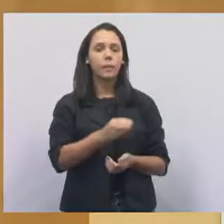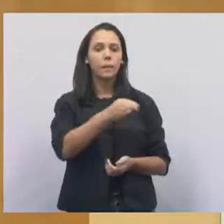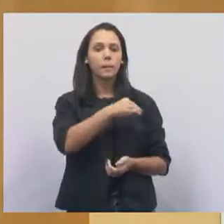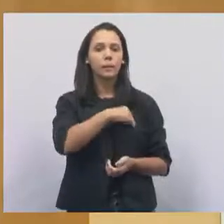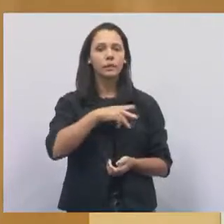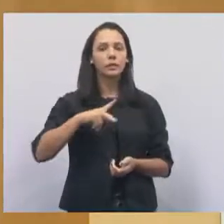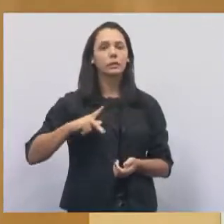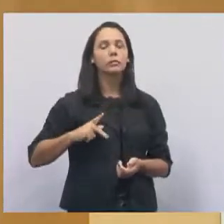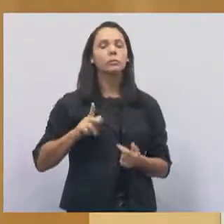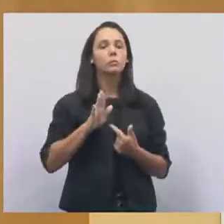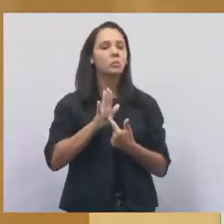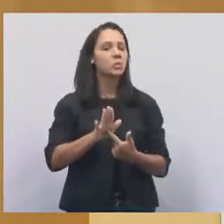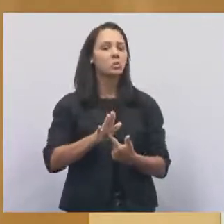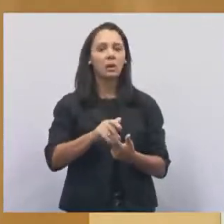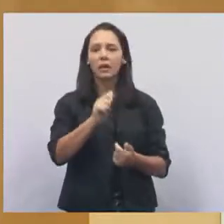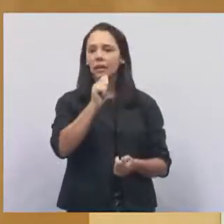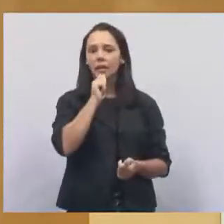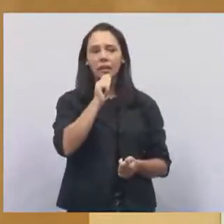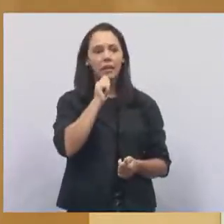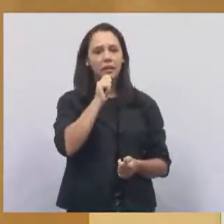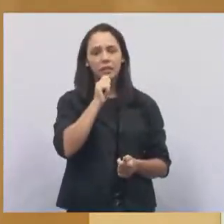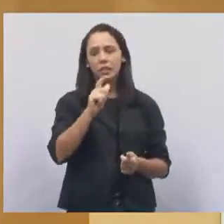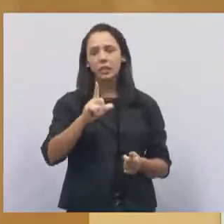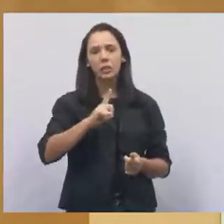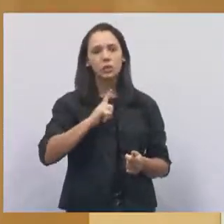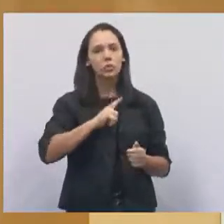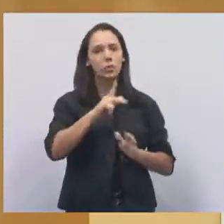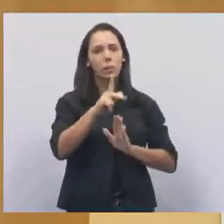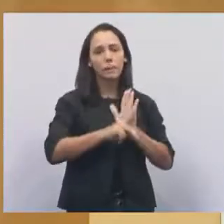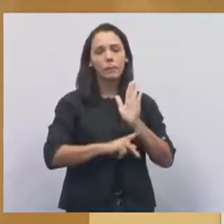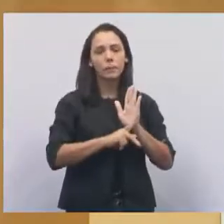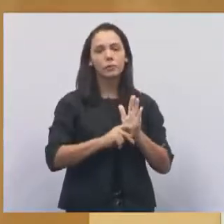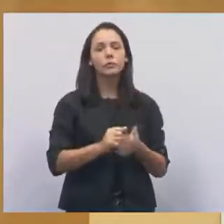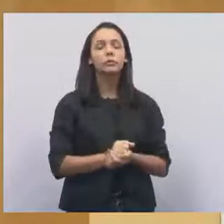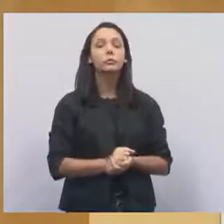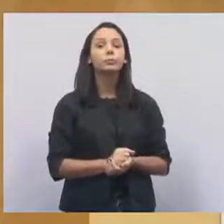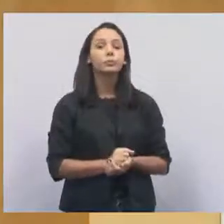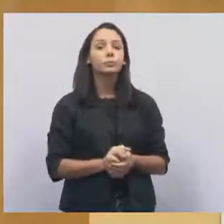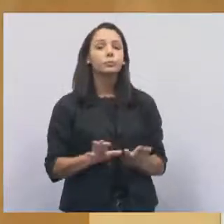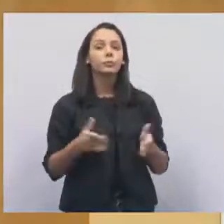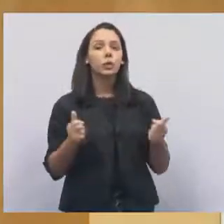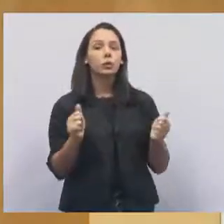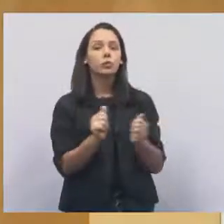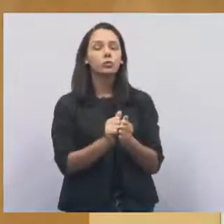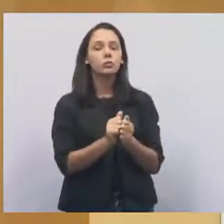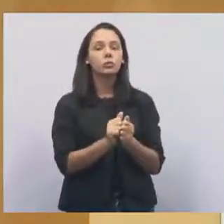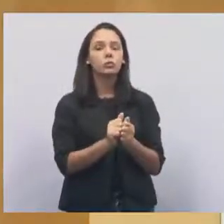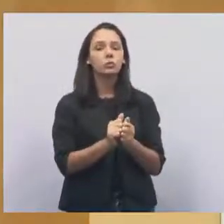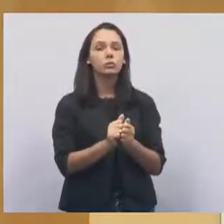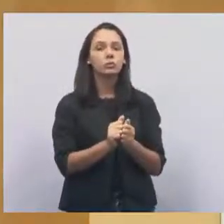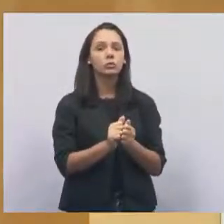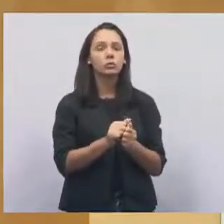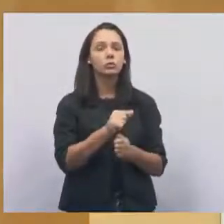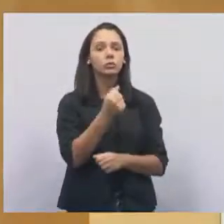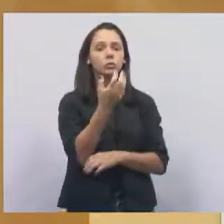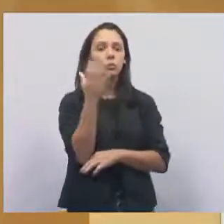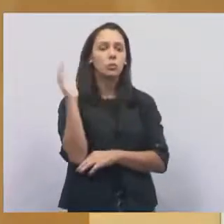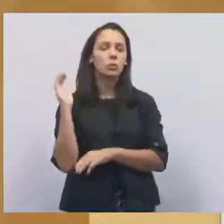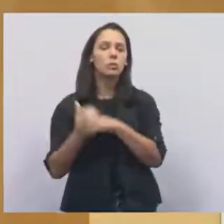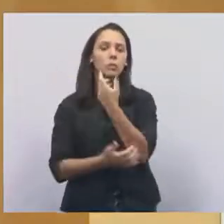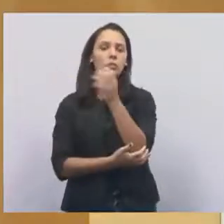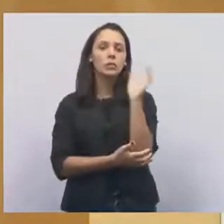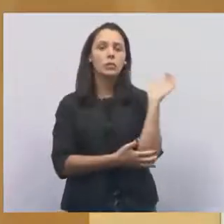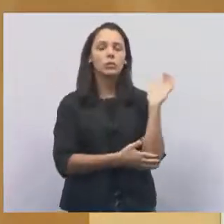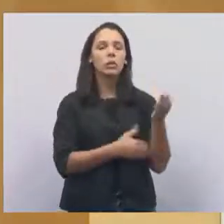esse projeto então juntamente com o meio ambiente eu pude colocar o projeto no início do ano e agora